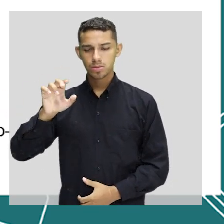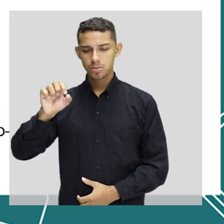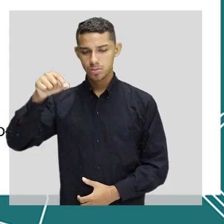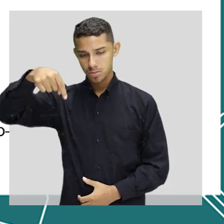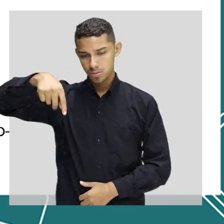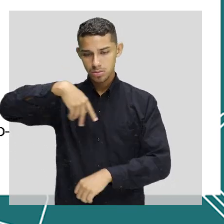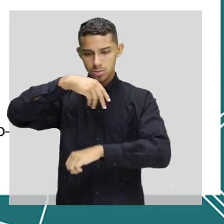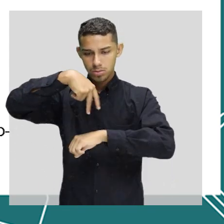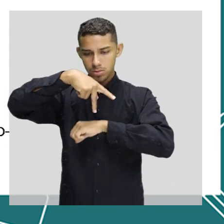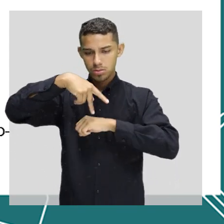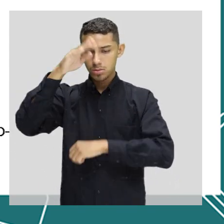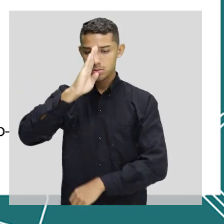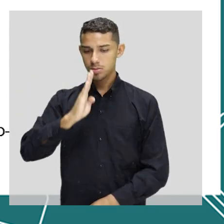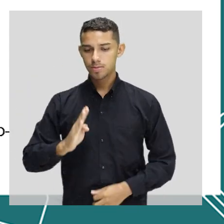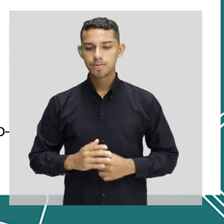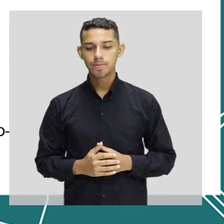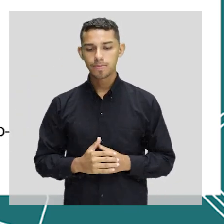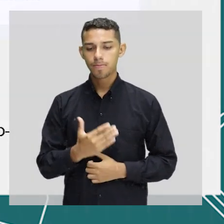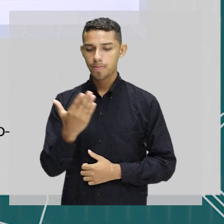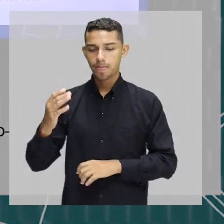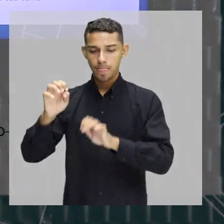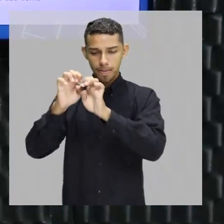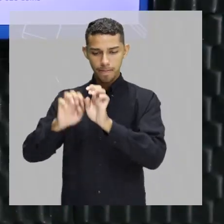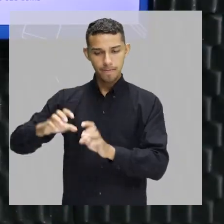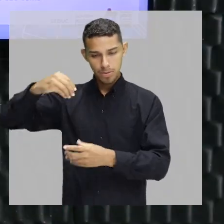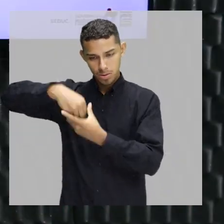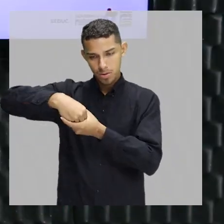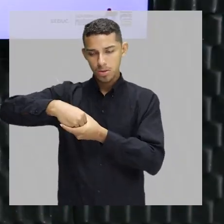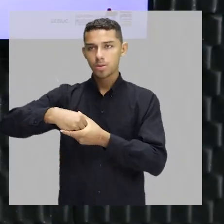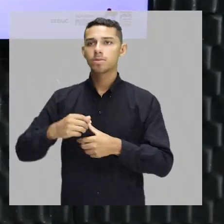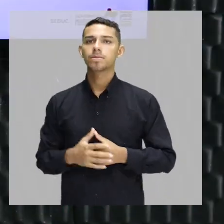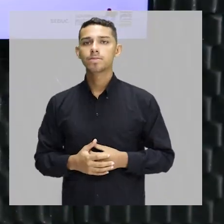Brasil, tá ok? Bom, então essa é a estrutura interna